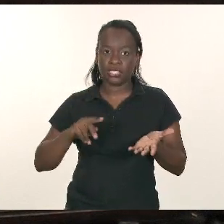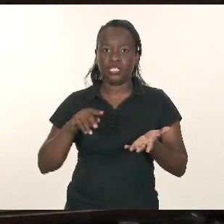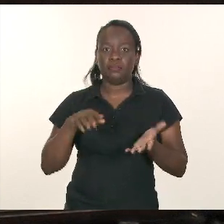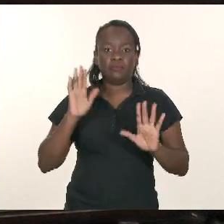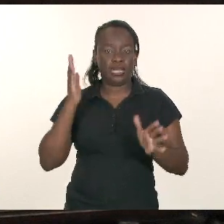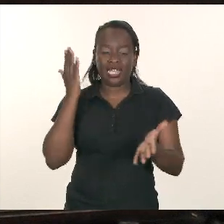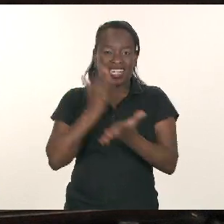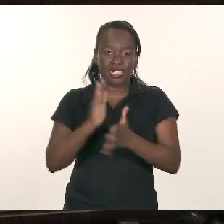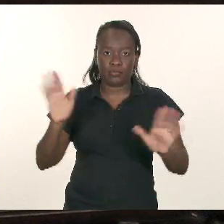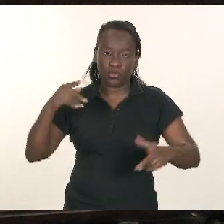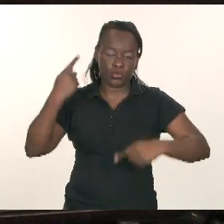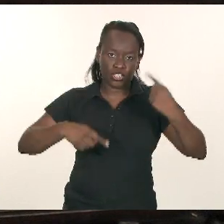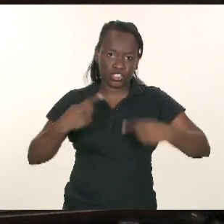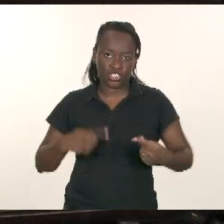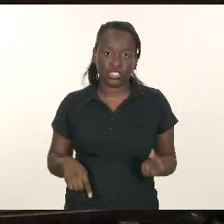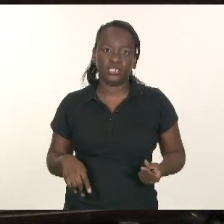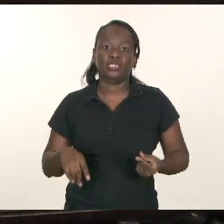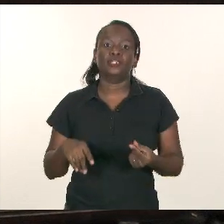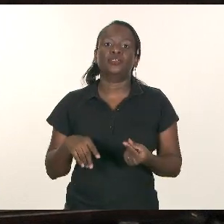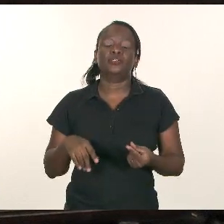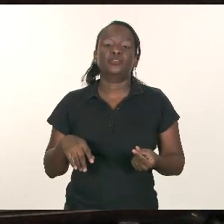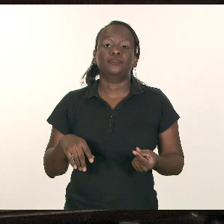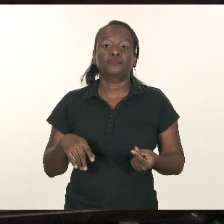extirpado da política, ele